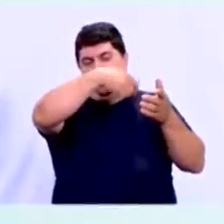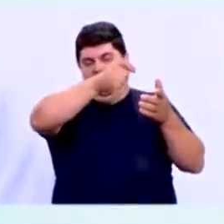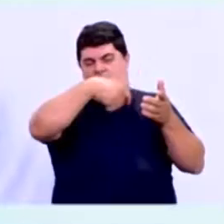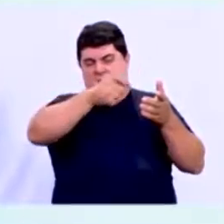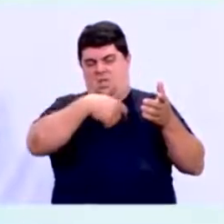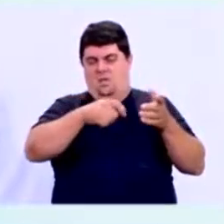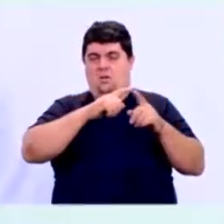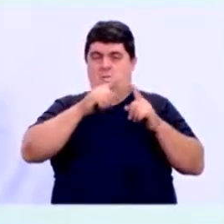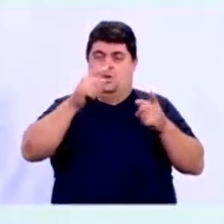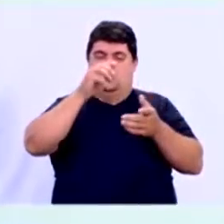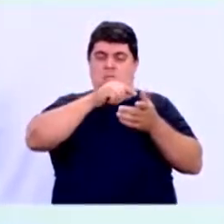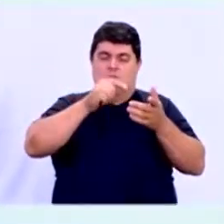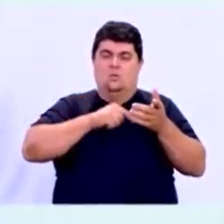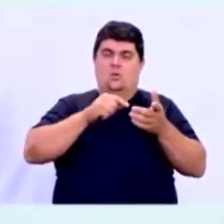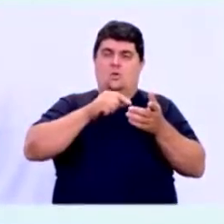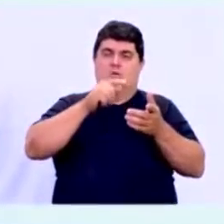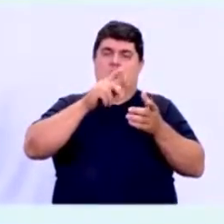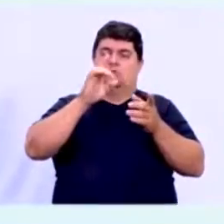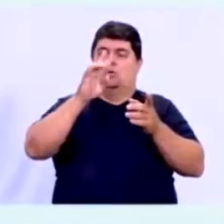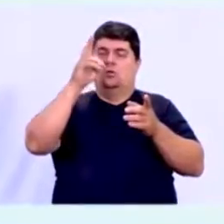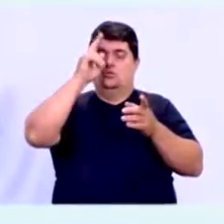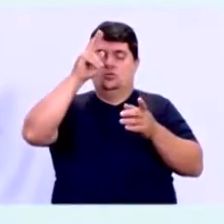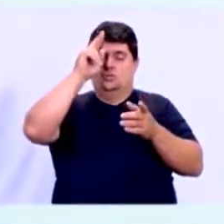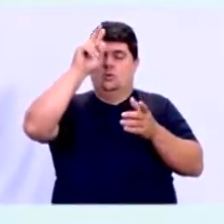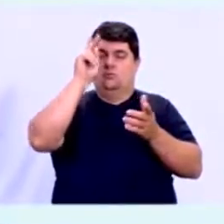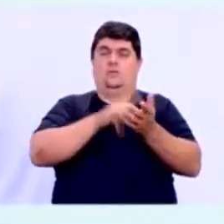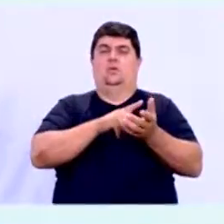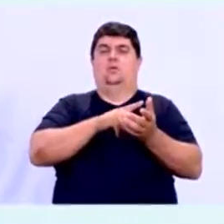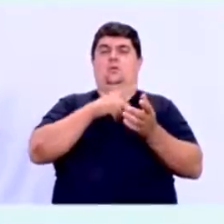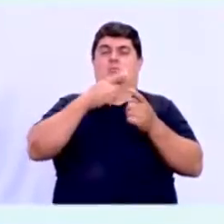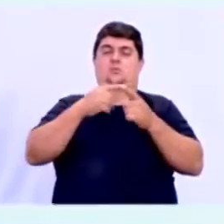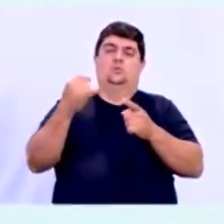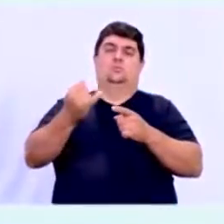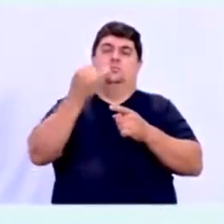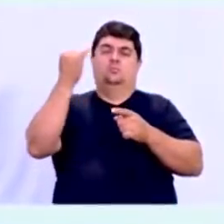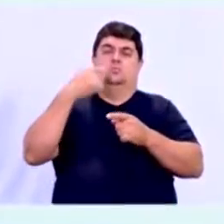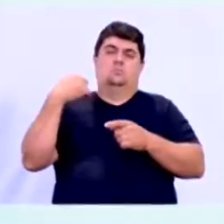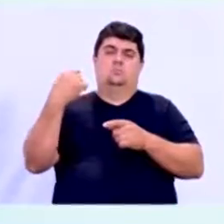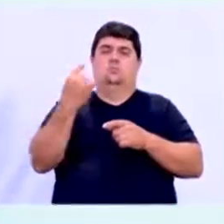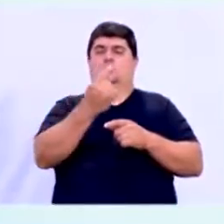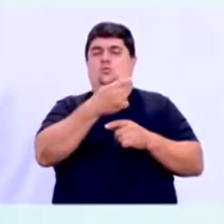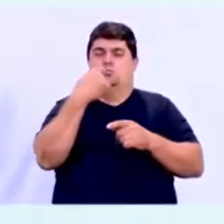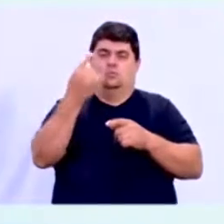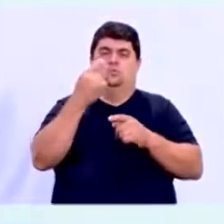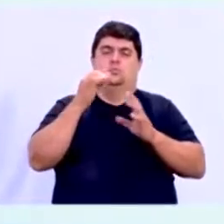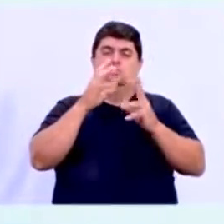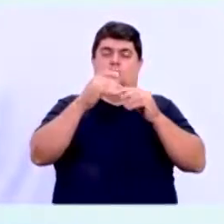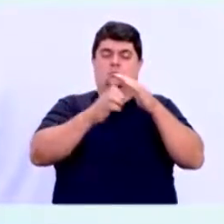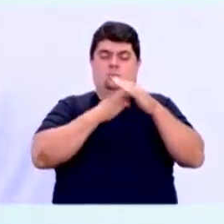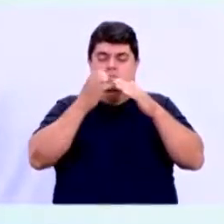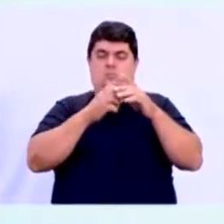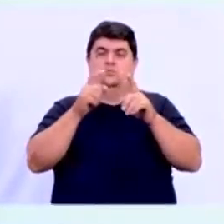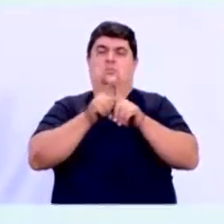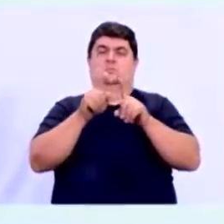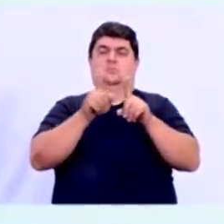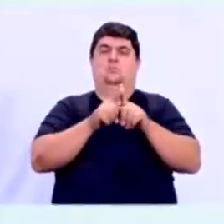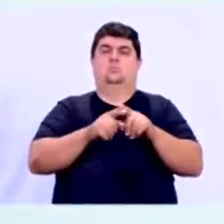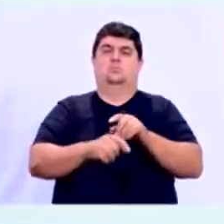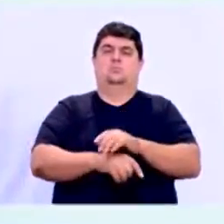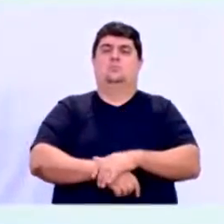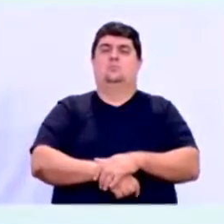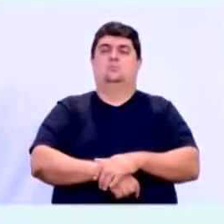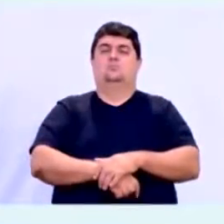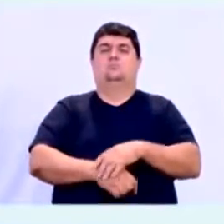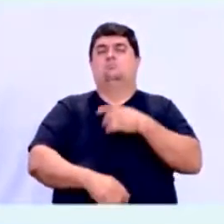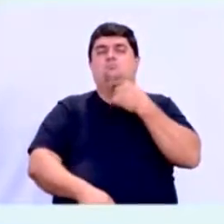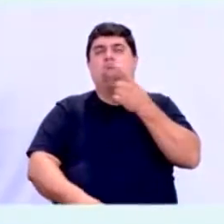real. Porque senão, na verdade, você tem que ter a ideia de que isso é importante para você, para o seu negócio, né? Então não adianta eu